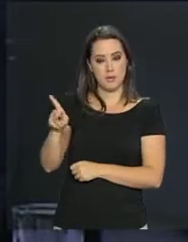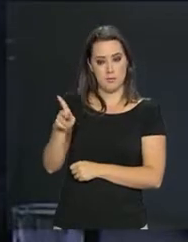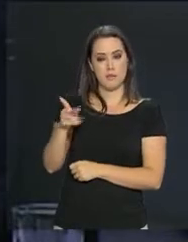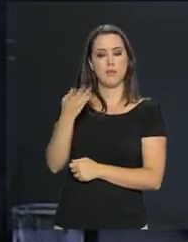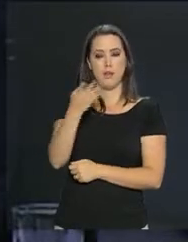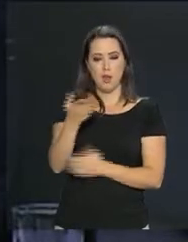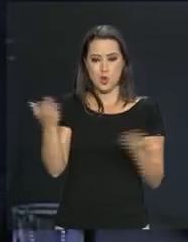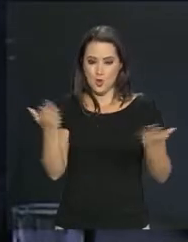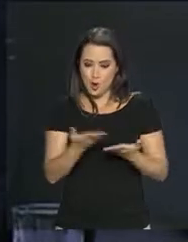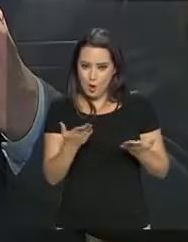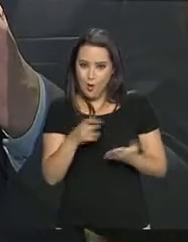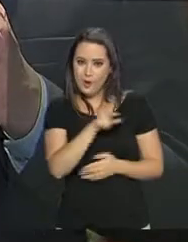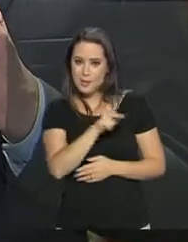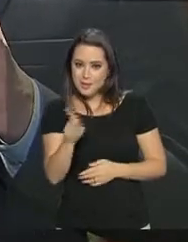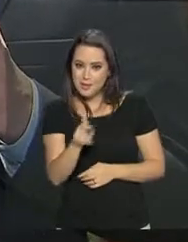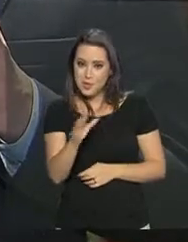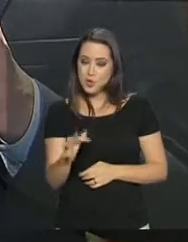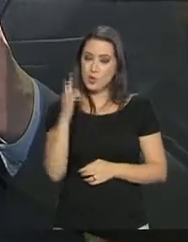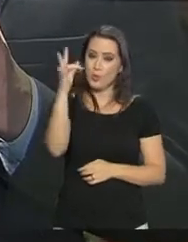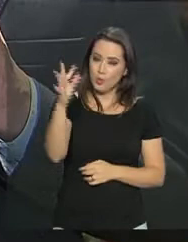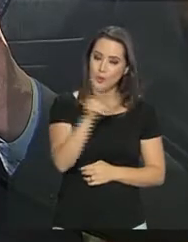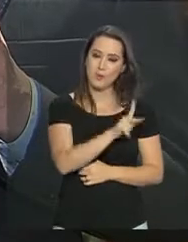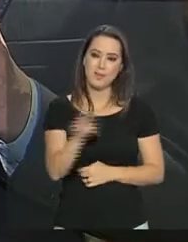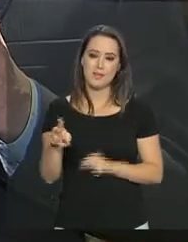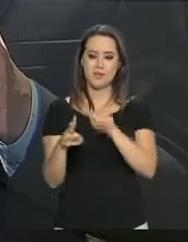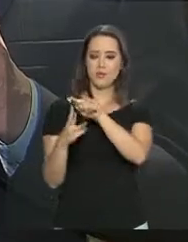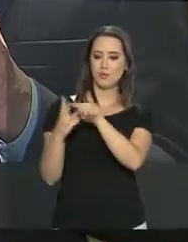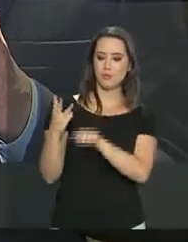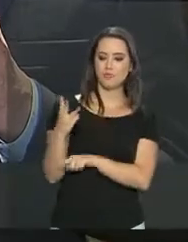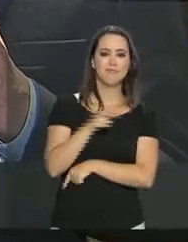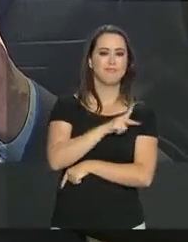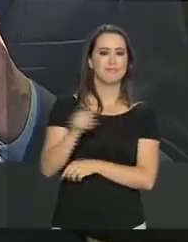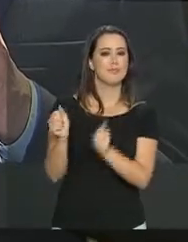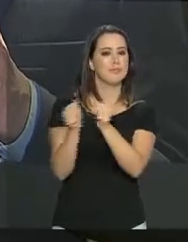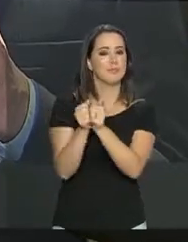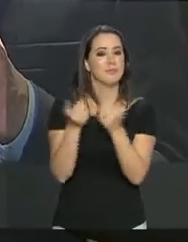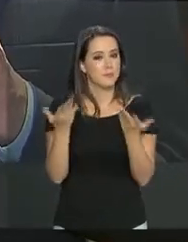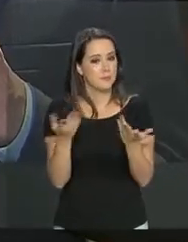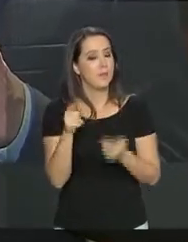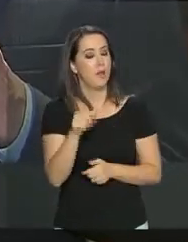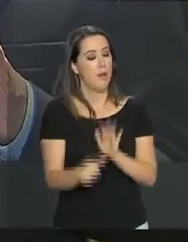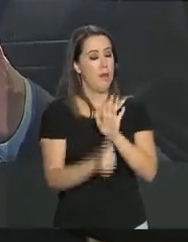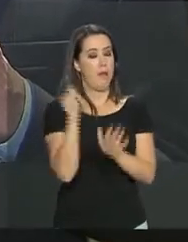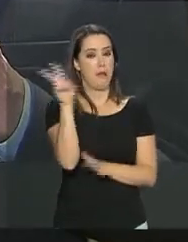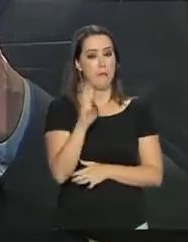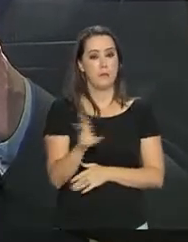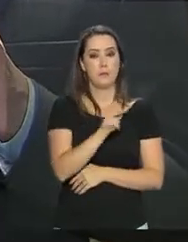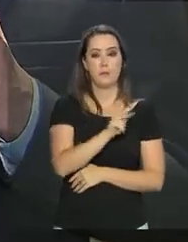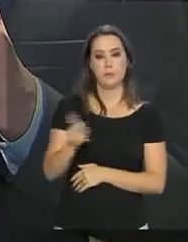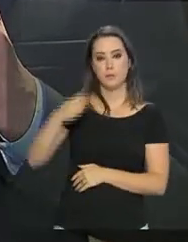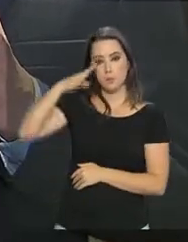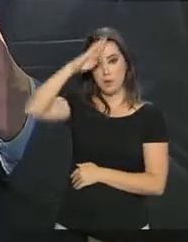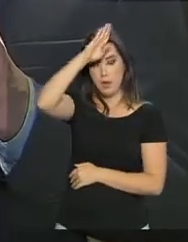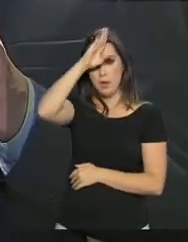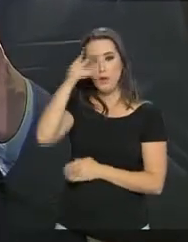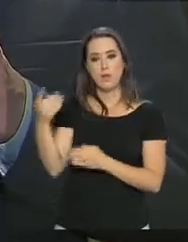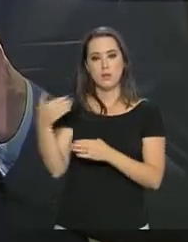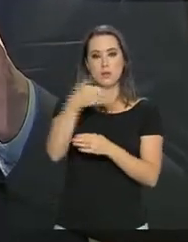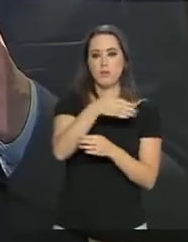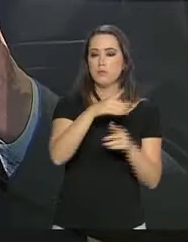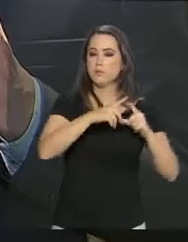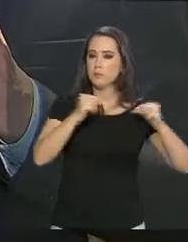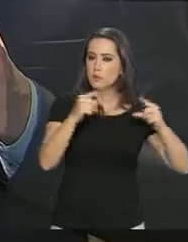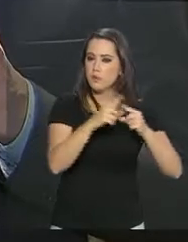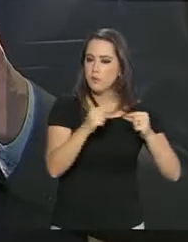chefe da nação esta é a primeira vez que o presidente eleito jair bolsonaro venha brasília depois que venceu as eleições de outubro